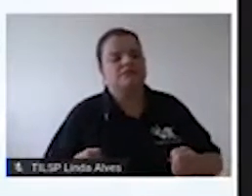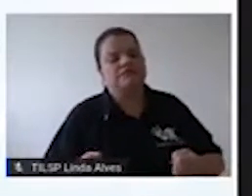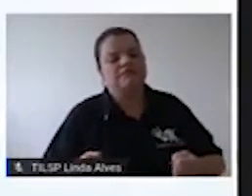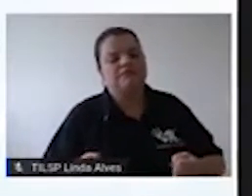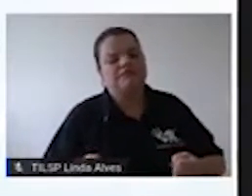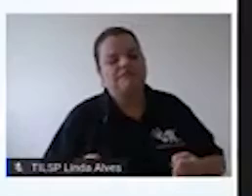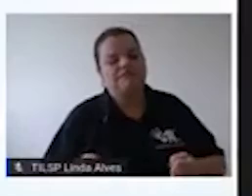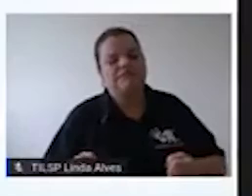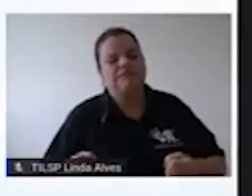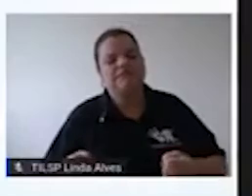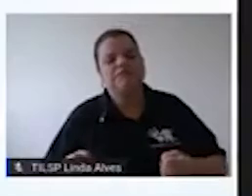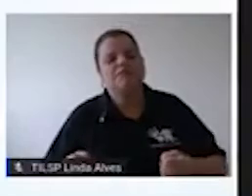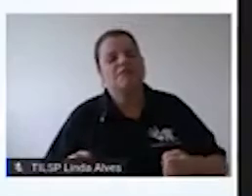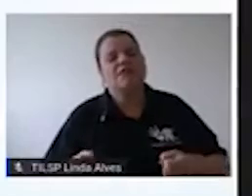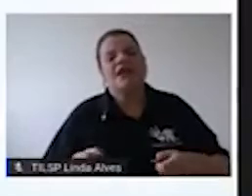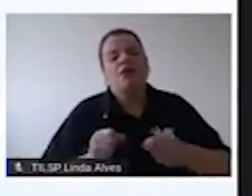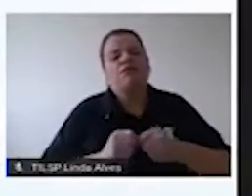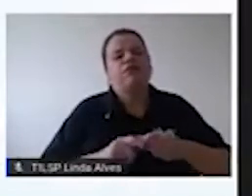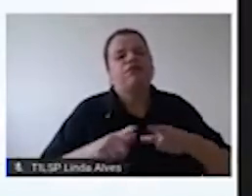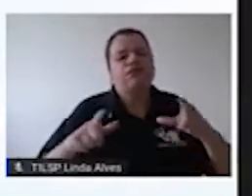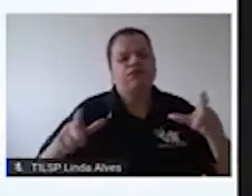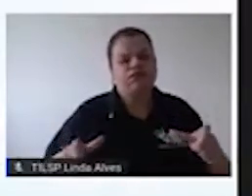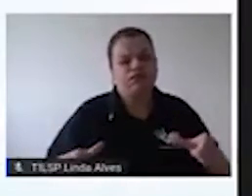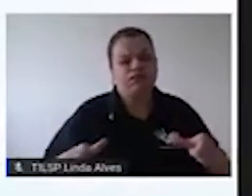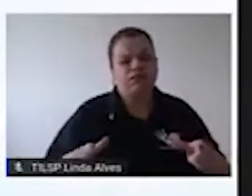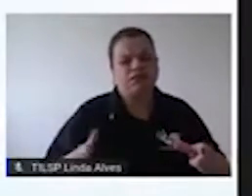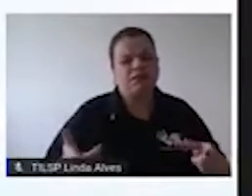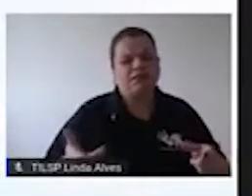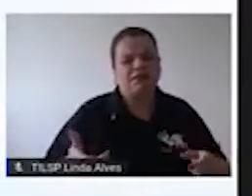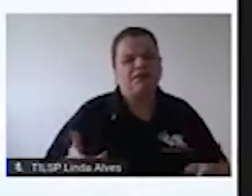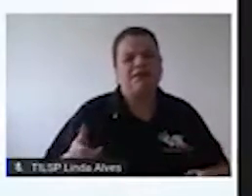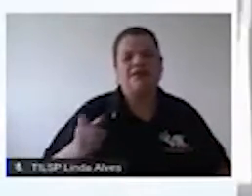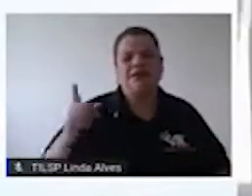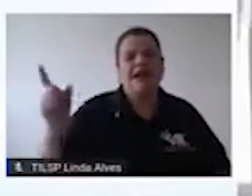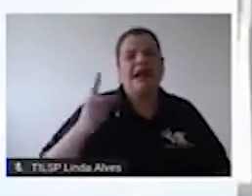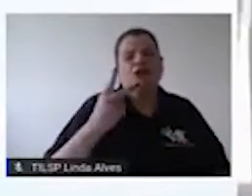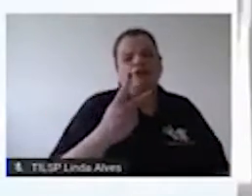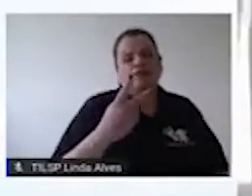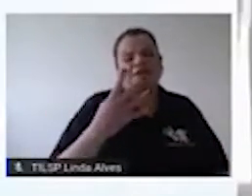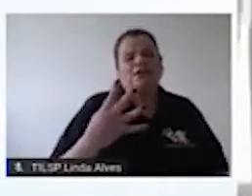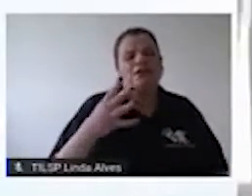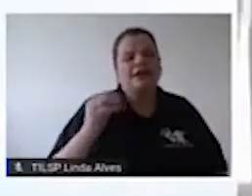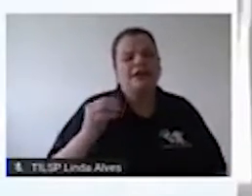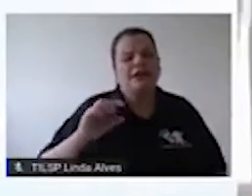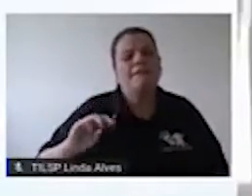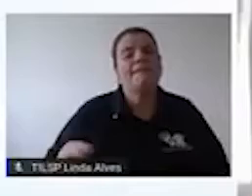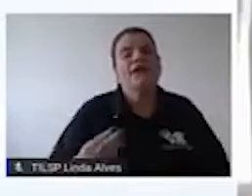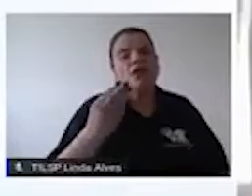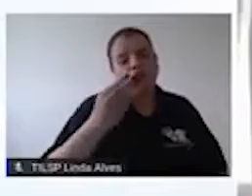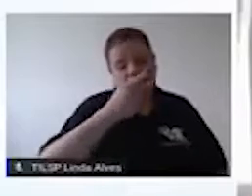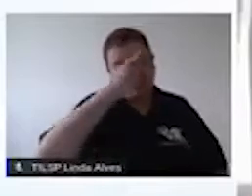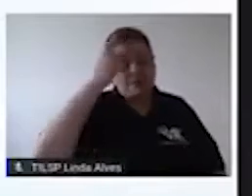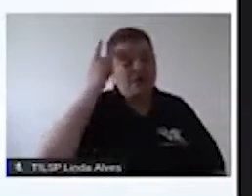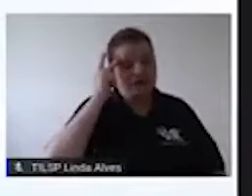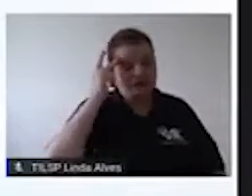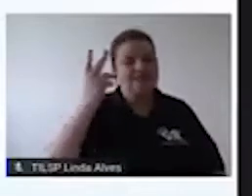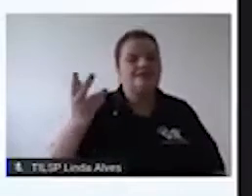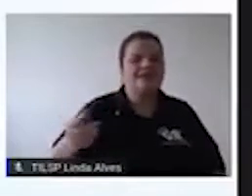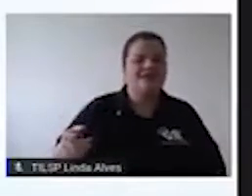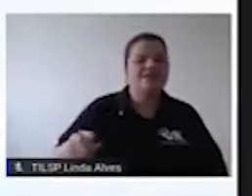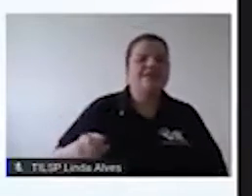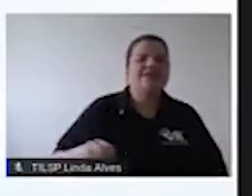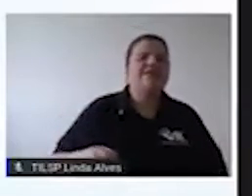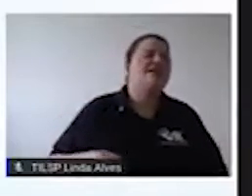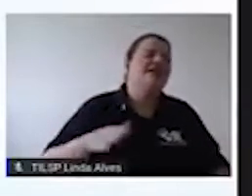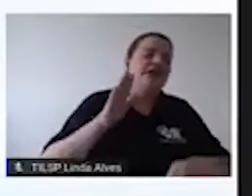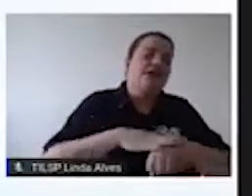né, esse aumento. Quando você está falando de 240 milhões de pessoas. É um país. Né? Então, é o tamanho do Brasil,